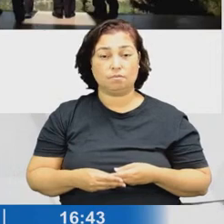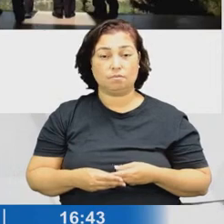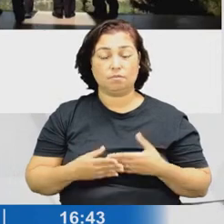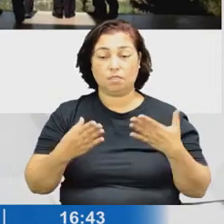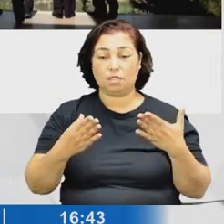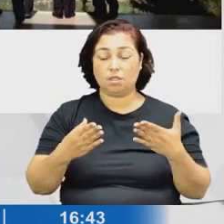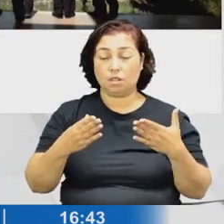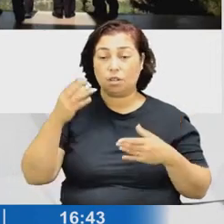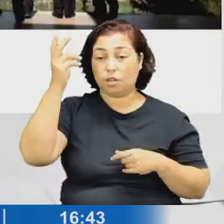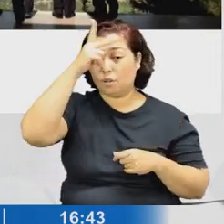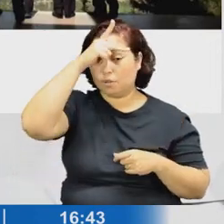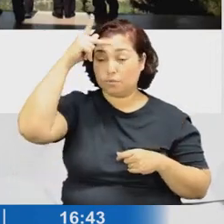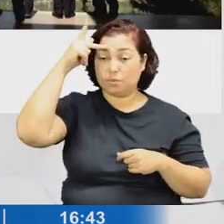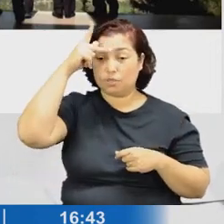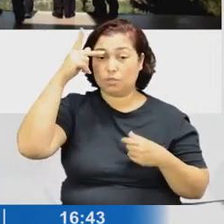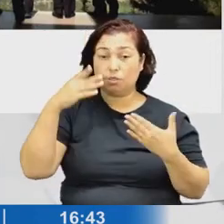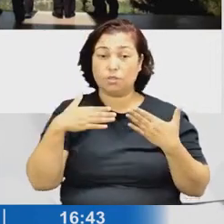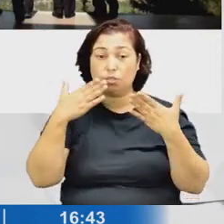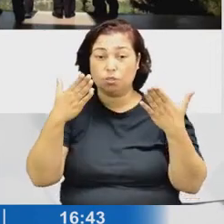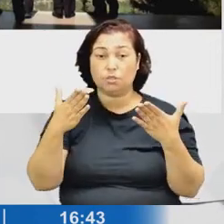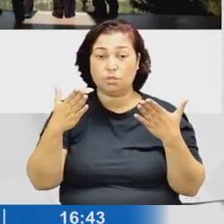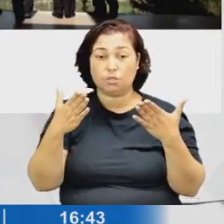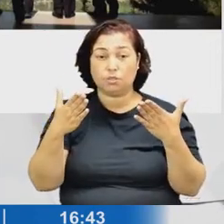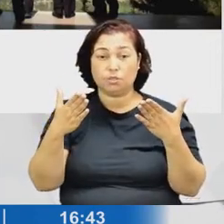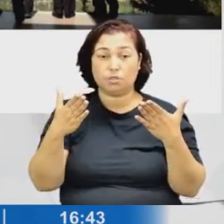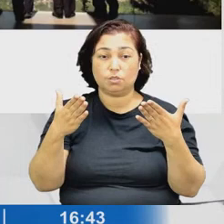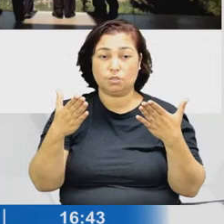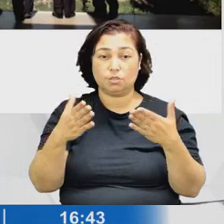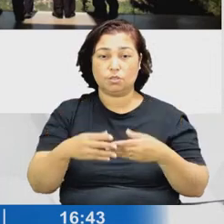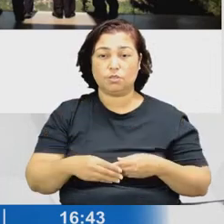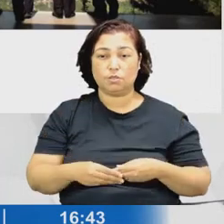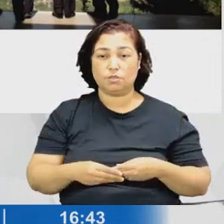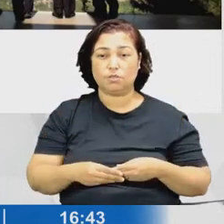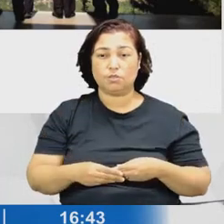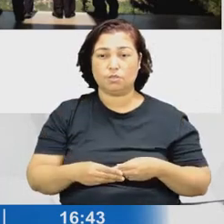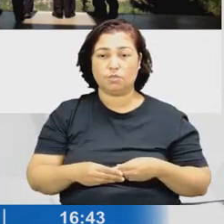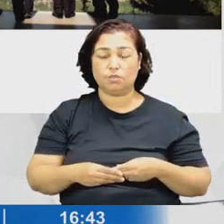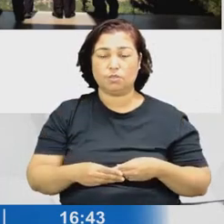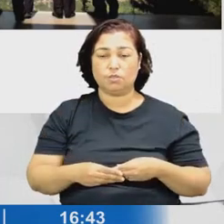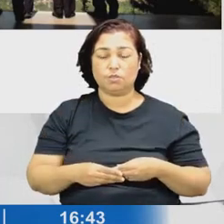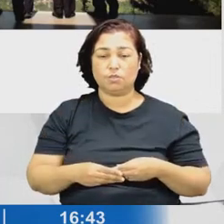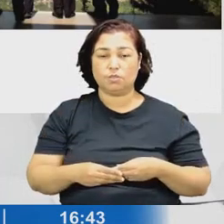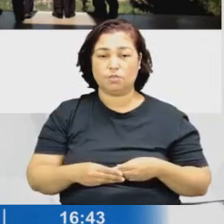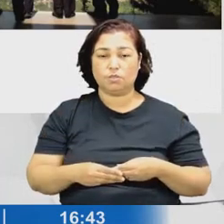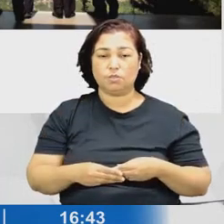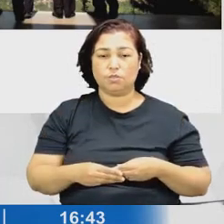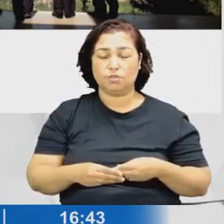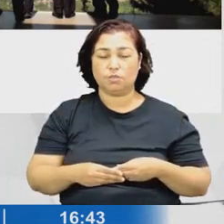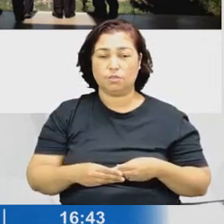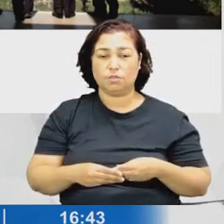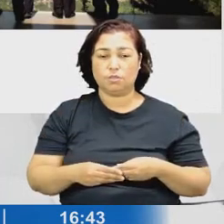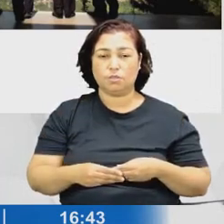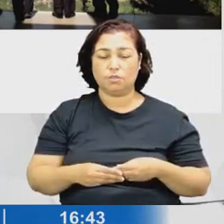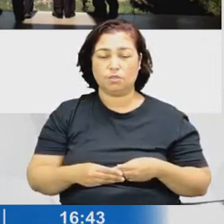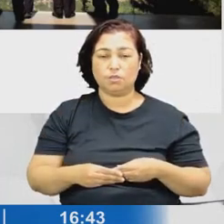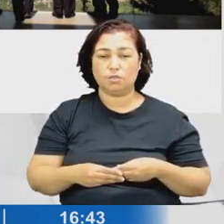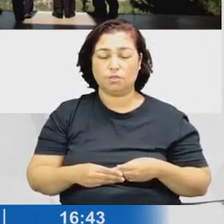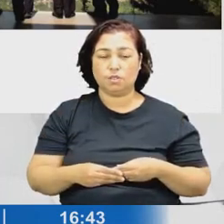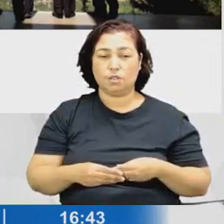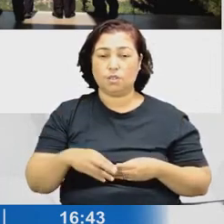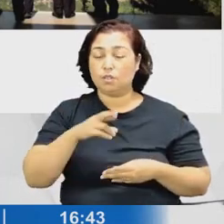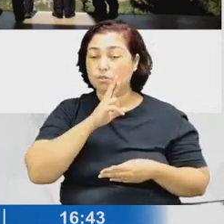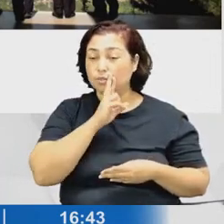no bar ali gerou aquela fotinha todo mundo Pousada olhando na cama mas olha que legal o líder principal do mundo ocidental pulando um balcão de